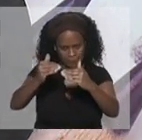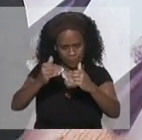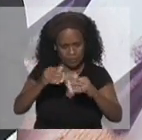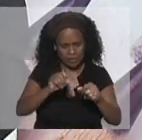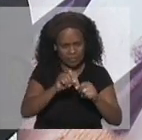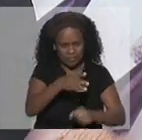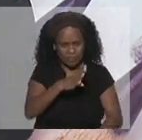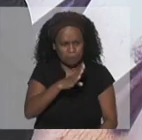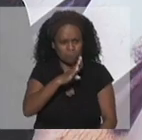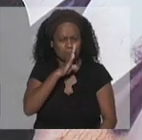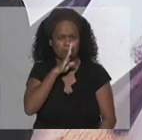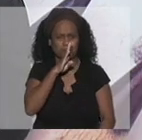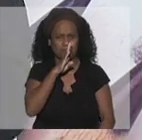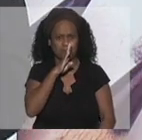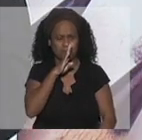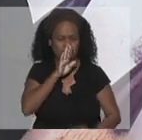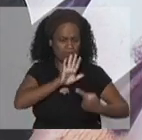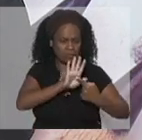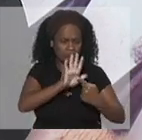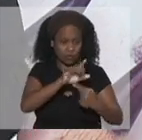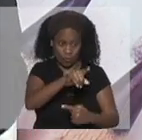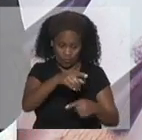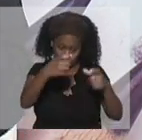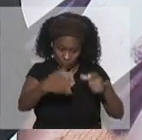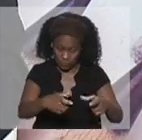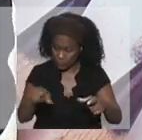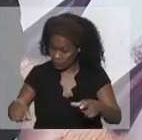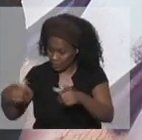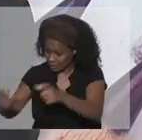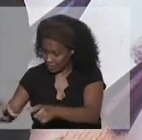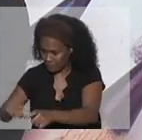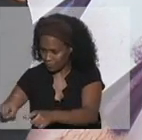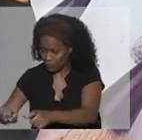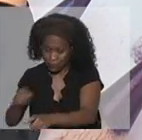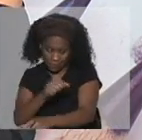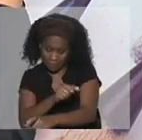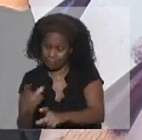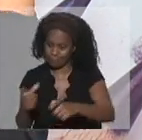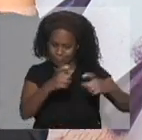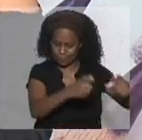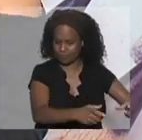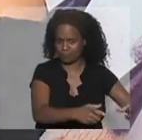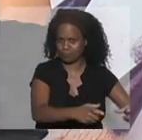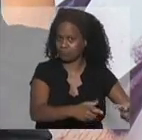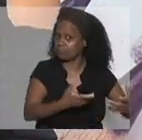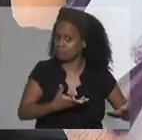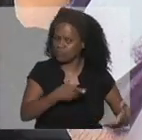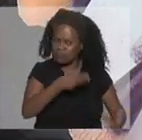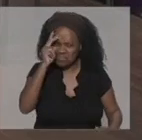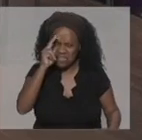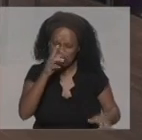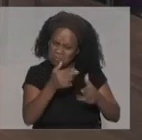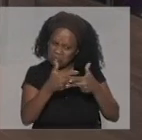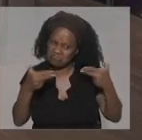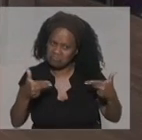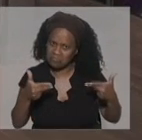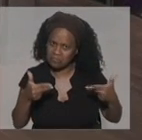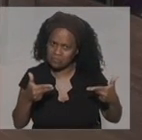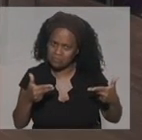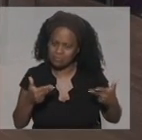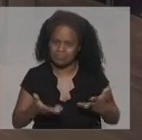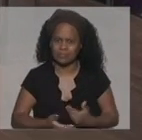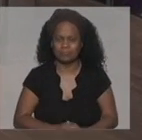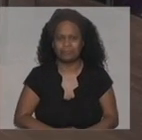feito isso, feito calar a voz de vocês e ter mostrado, o teu lugar não é bem aqui não, é ali do lado. Vocês lembram de